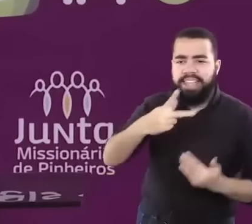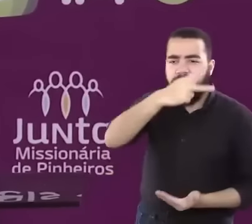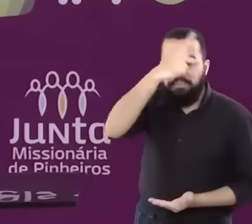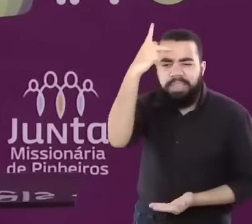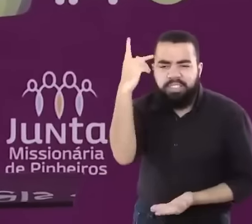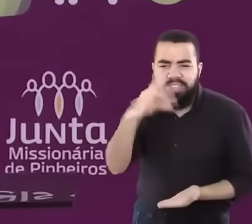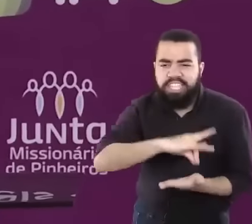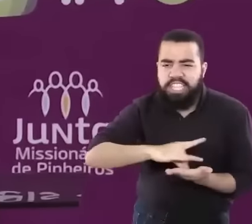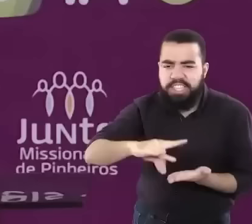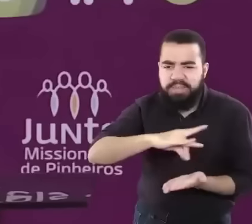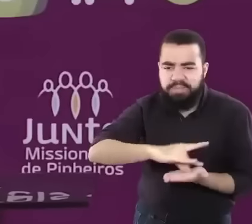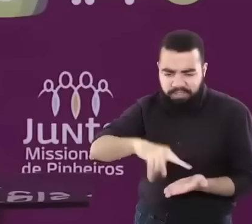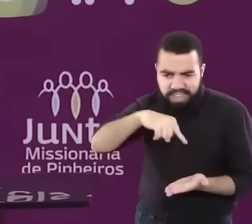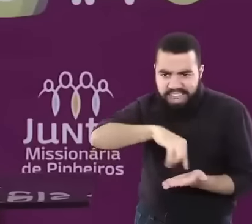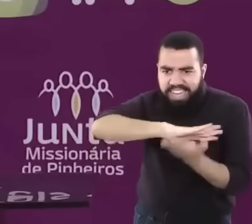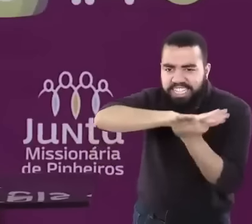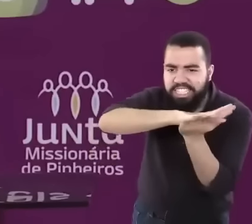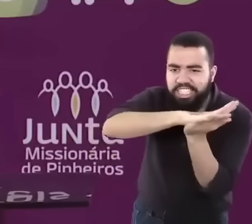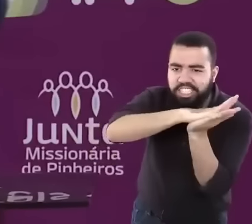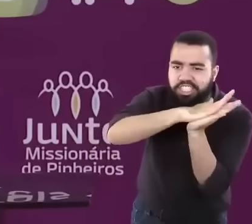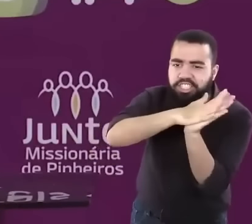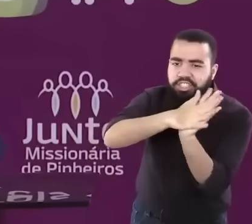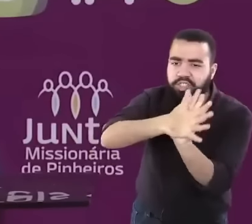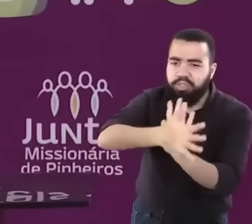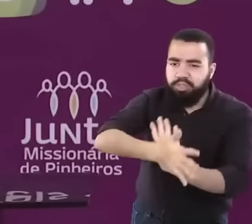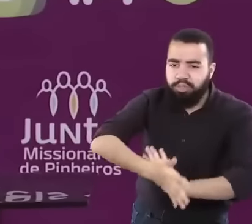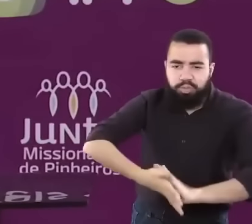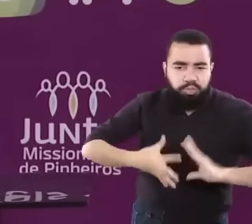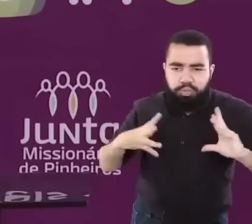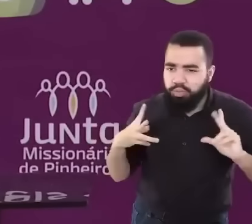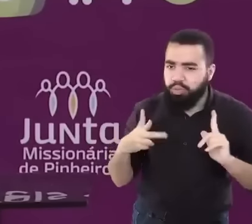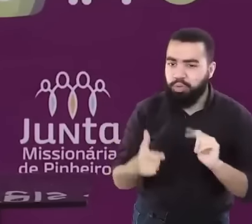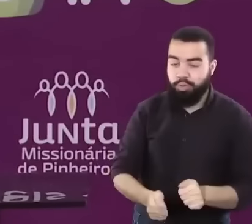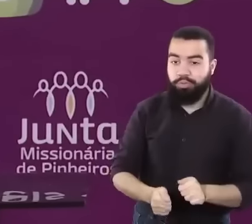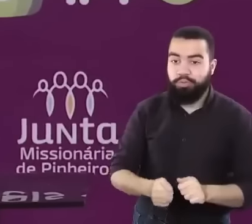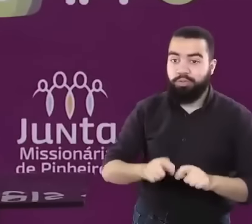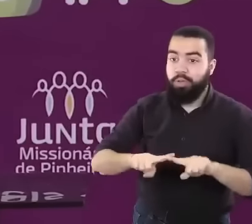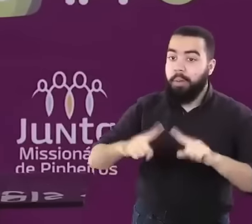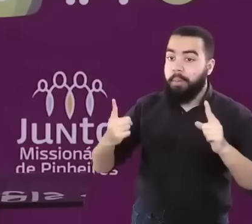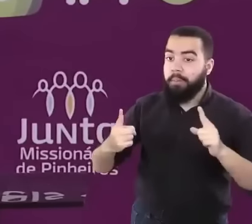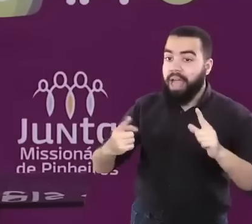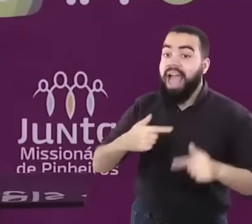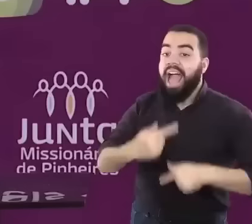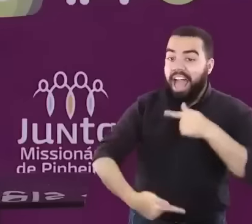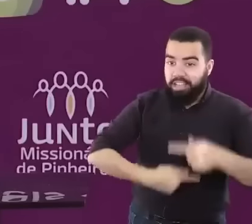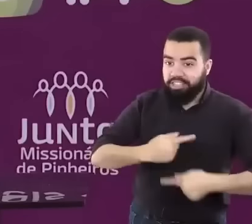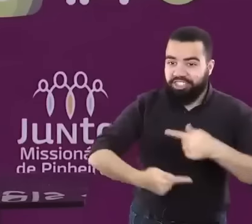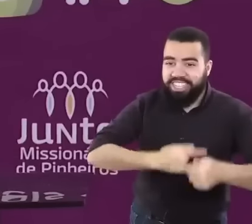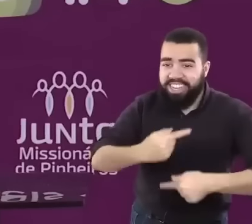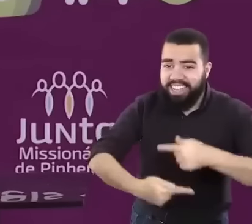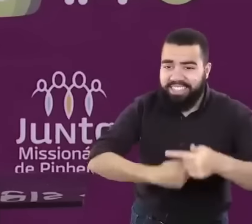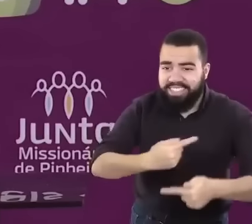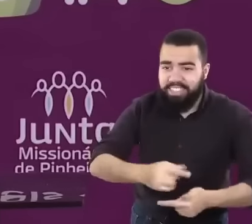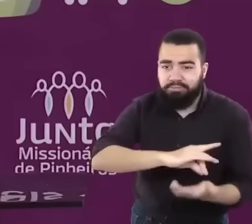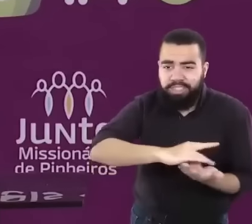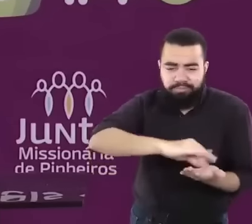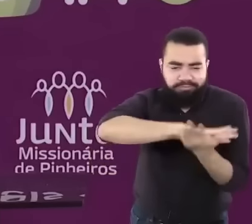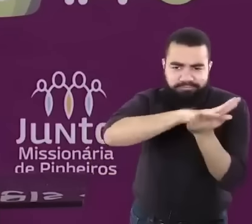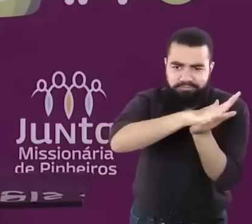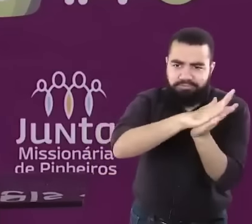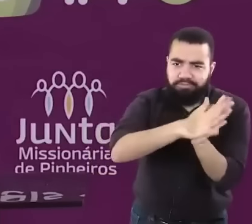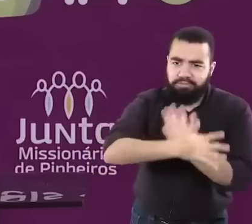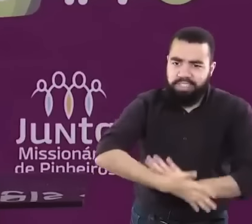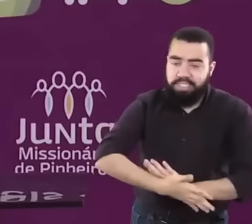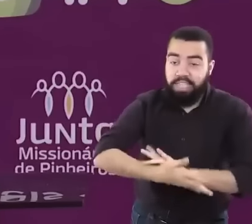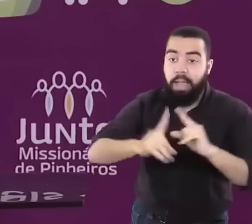serão a uma destruídos a descendência dos ímpios será vem do Senhor a